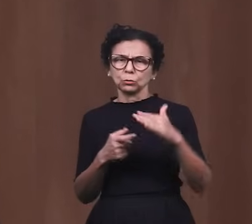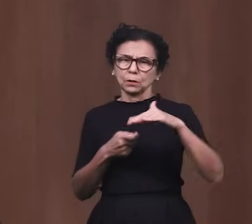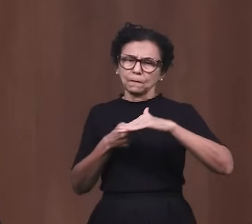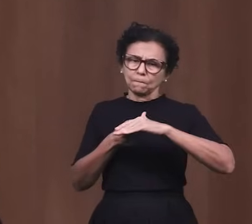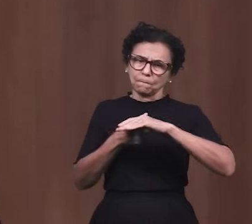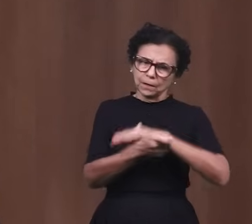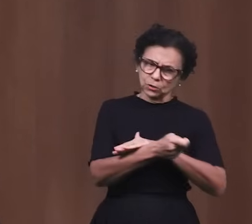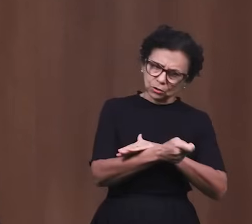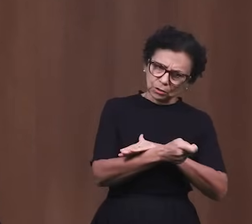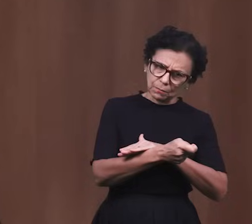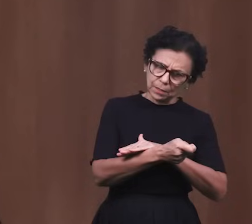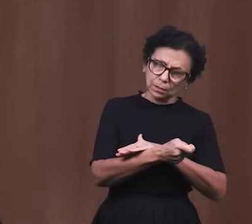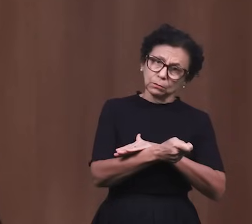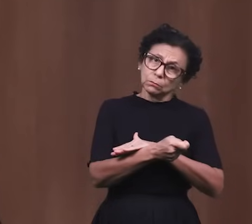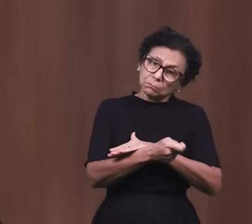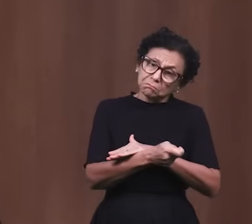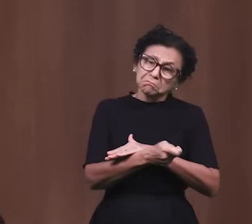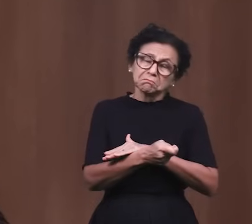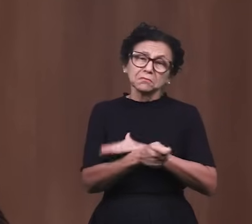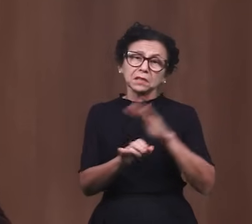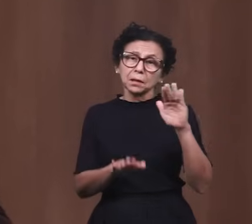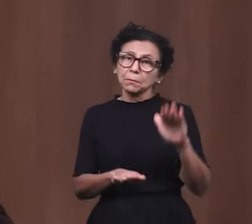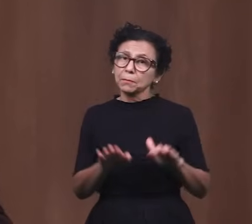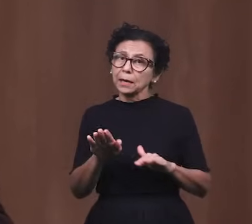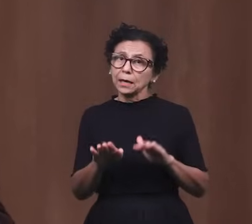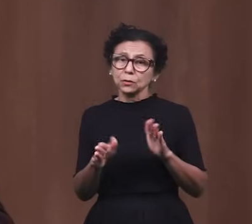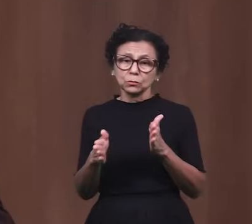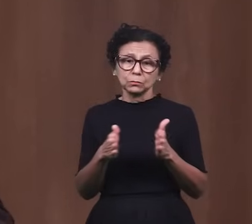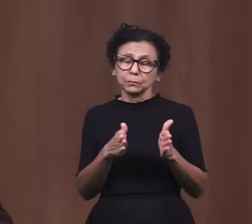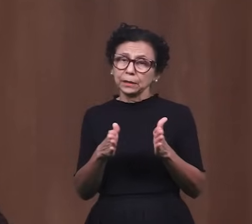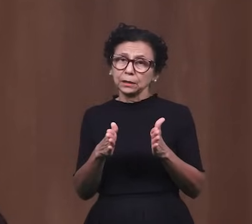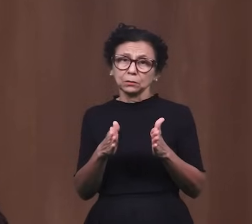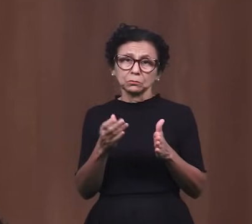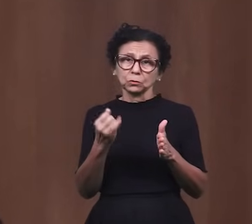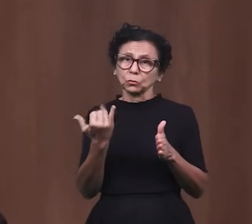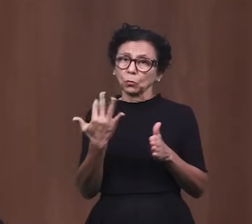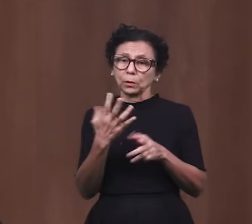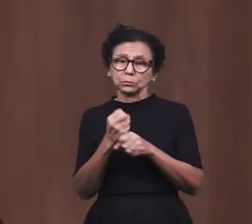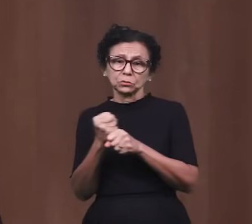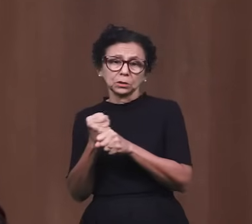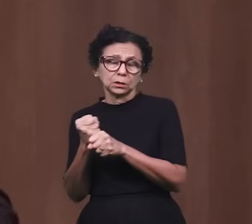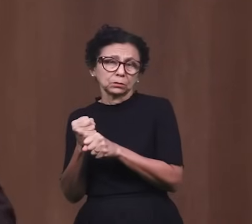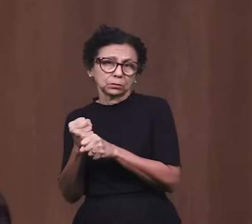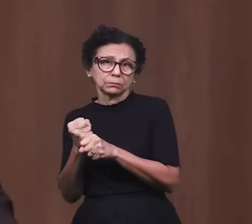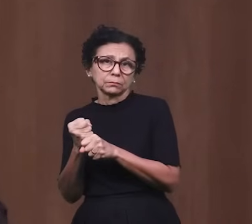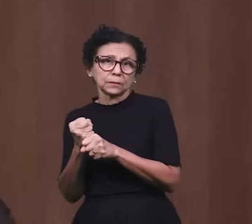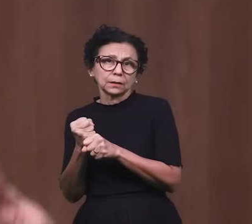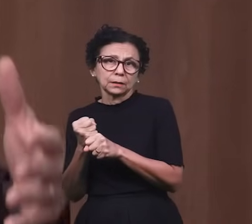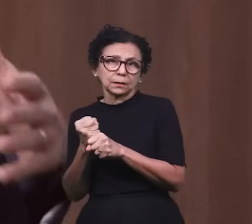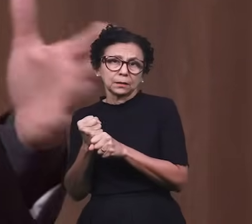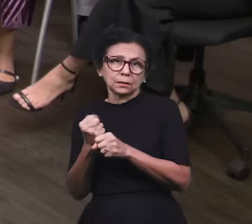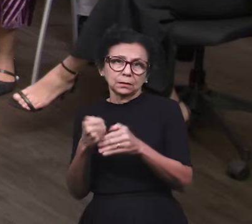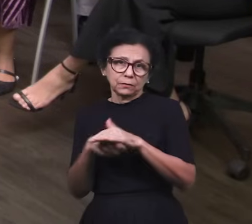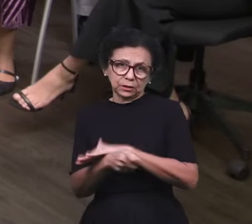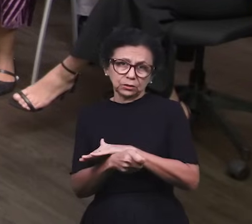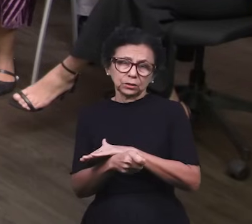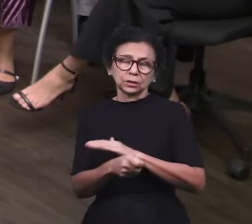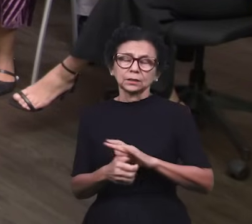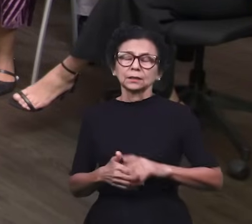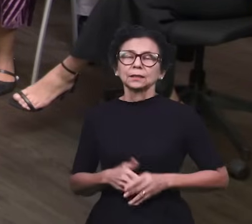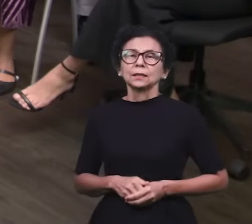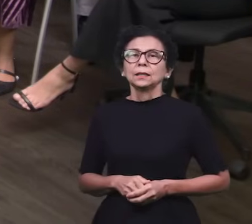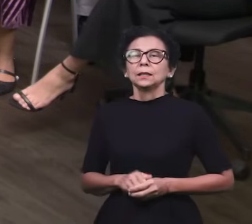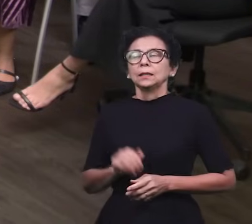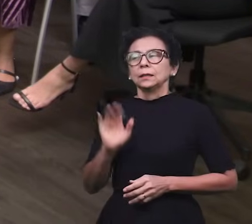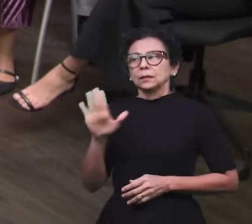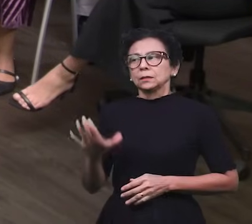passa obrigatoriamente por definir o prazo que você pretende alcançar determinado objetivo. Então, respondendo a sua pergunta, eu vou